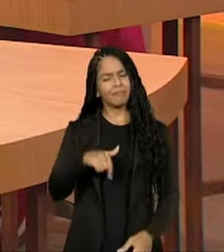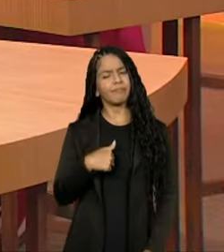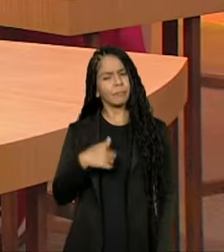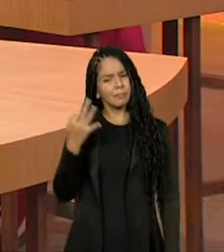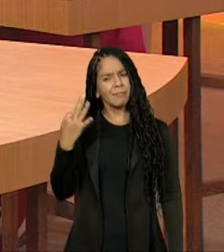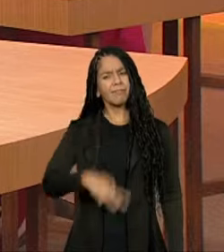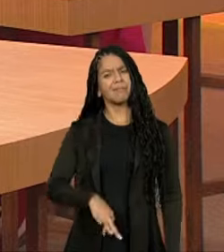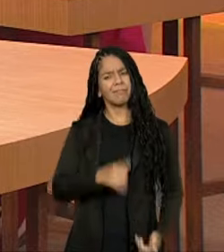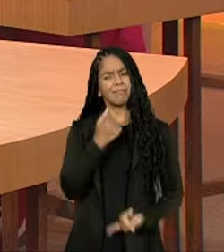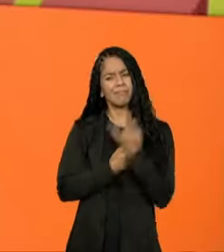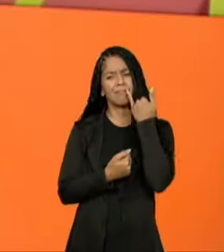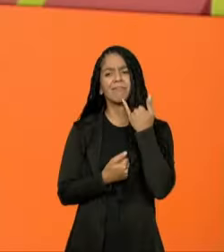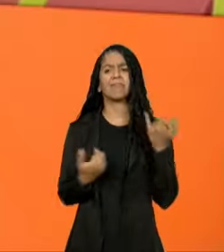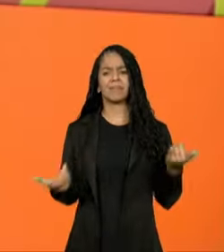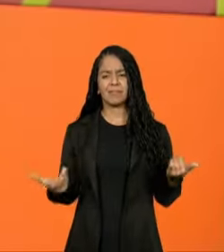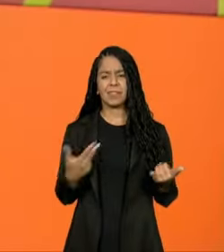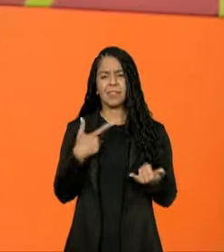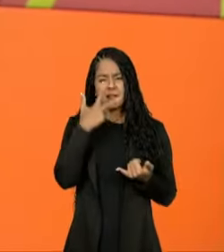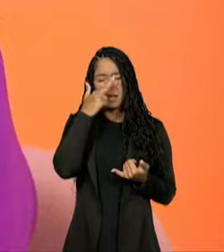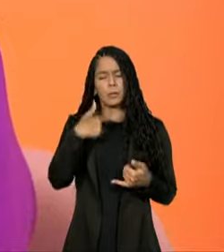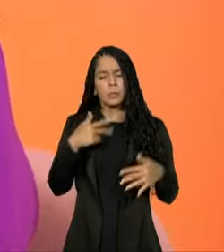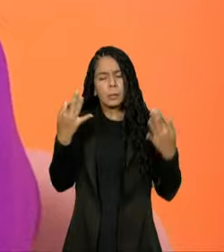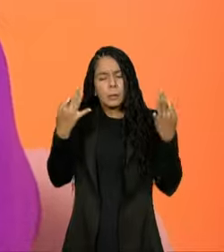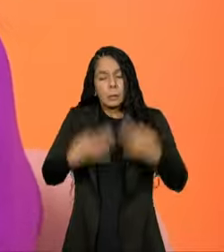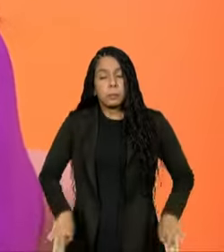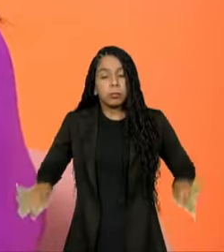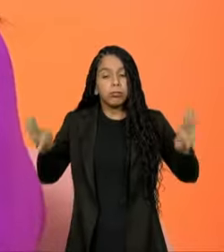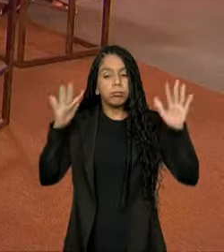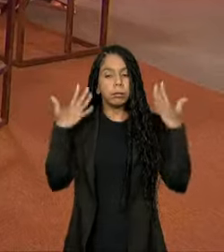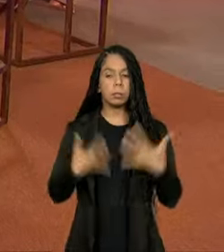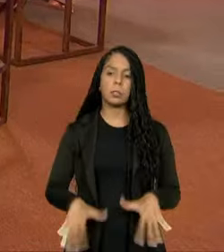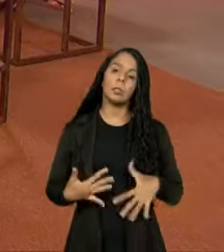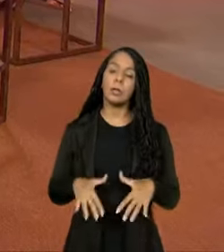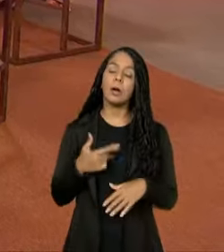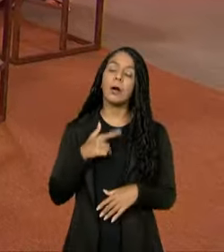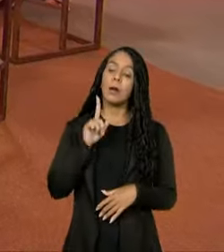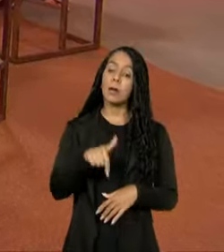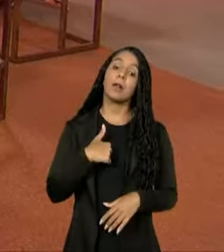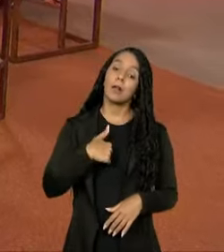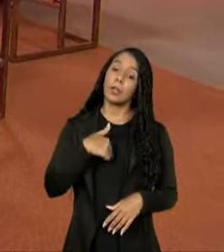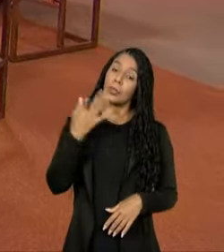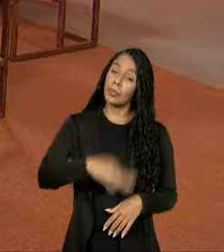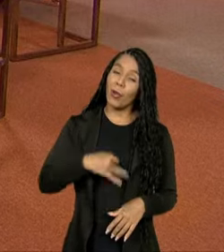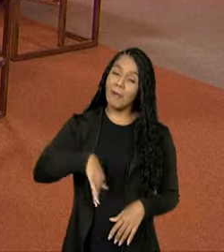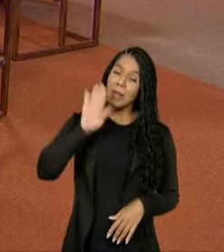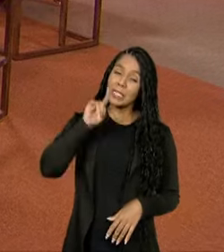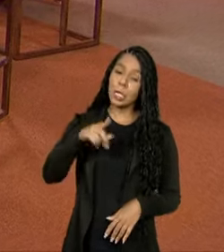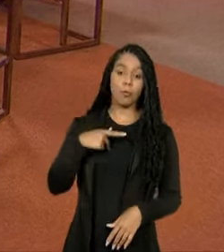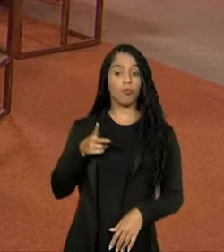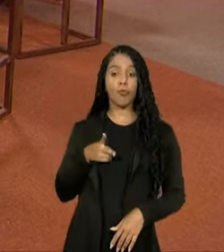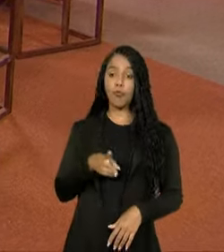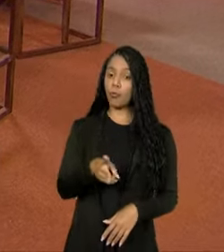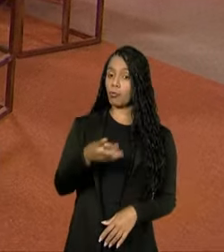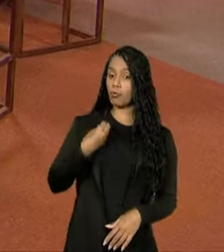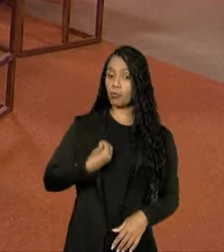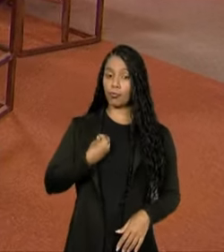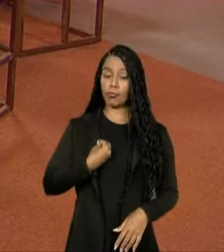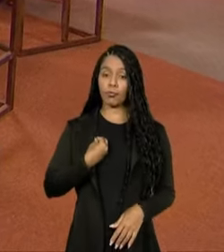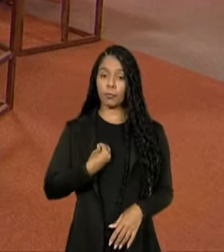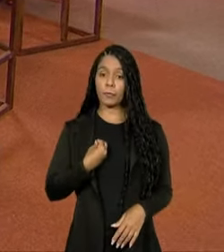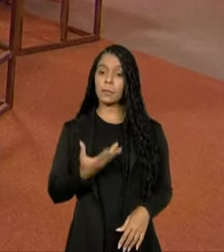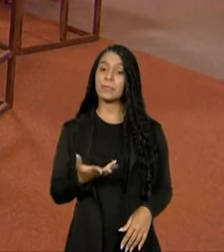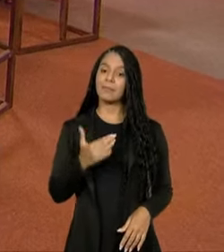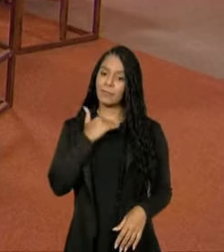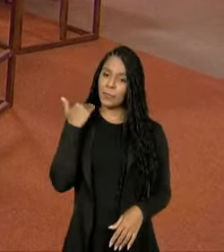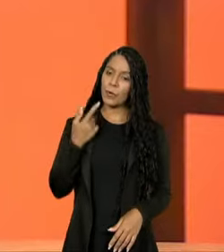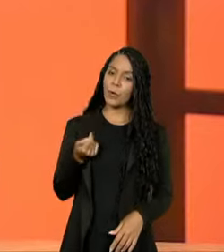Uma dor mais lancinante. Eu fiquei muito... dói mais ainda saber que ele seguiu a vida dele, que ele continuou, morreu recentemente, e